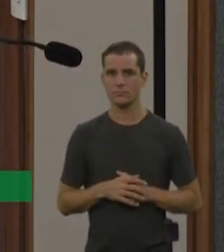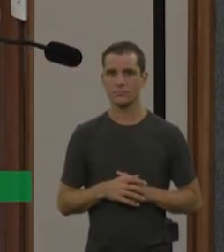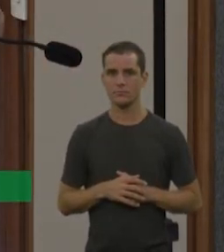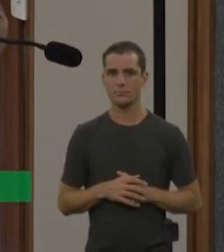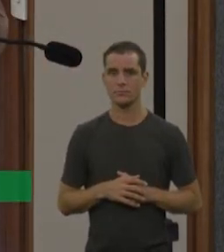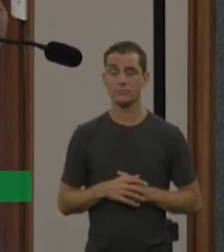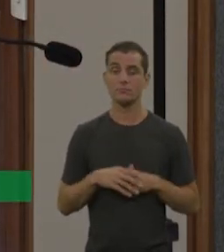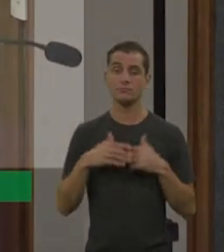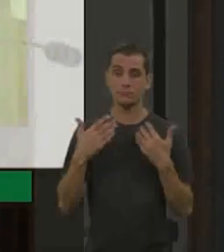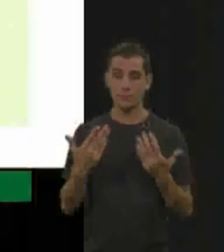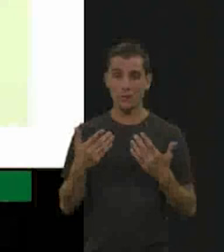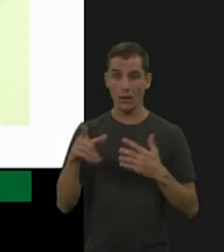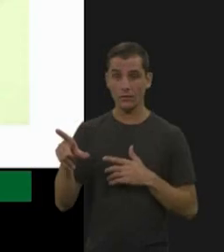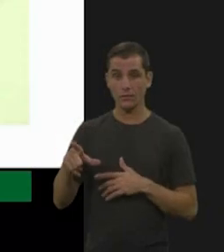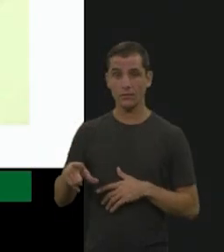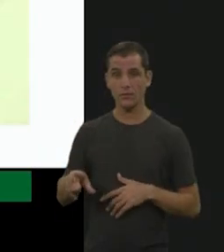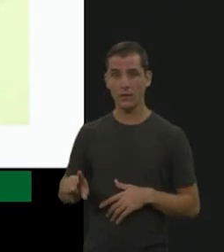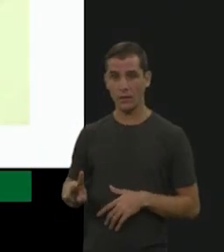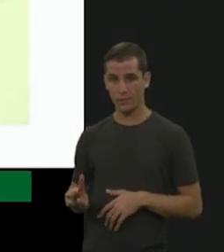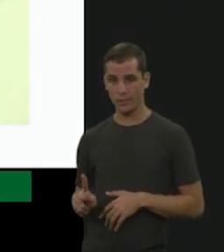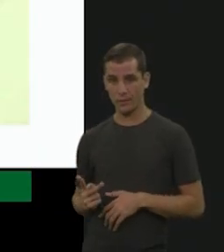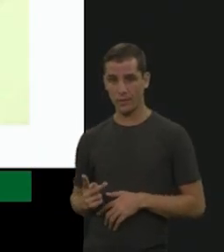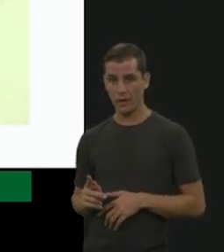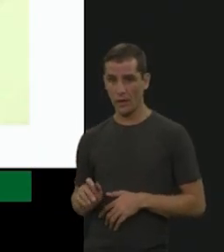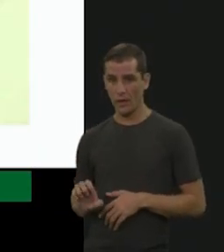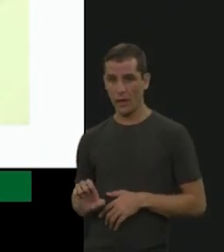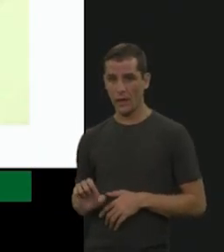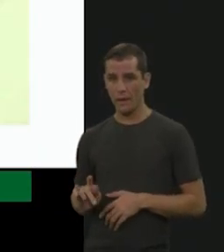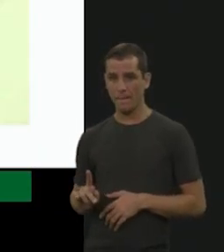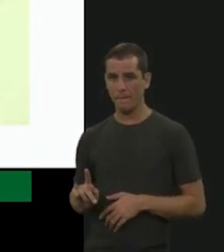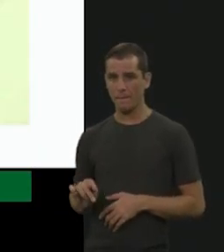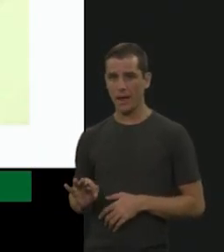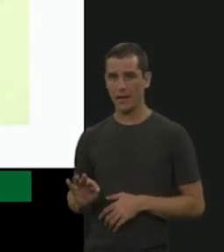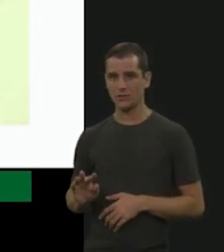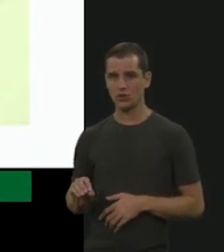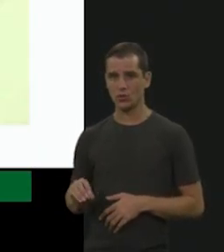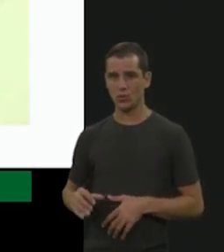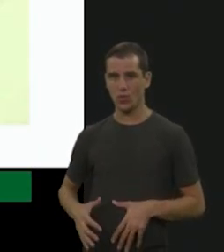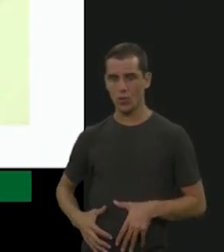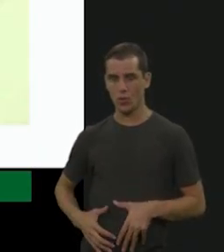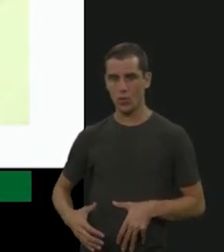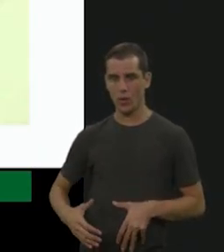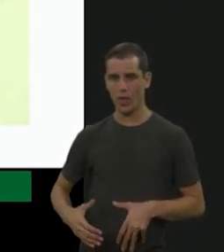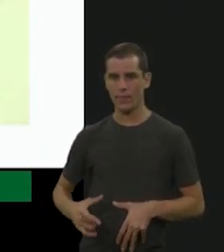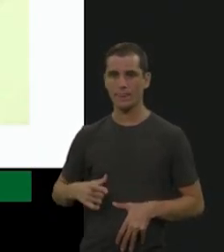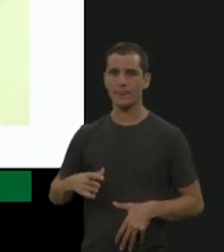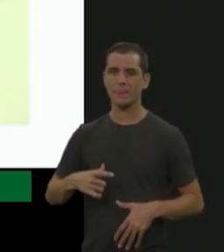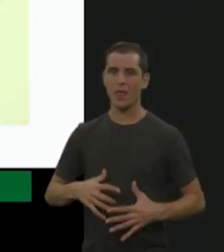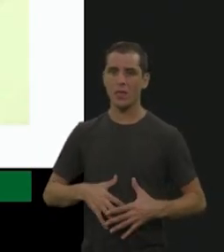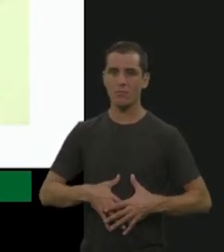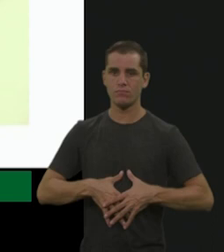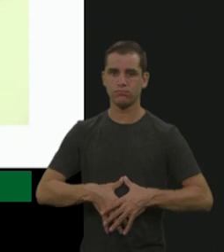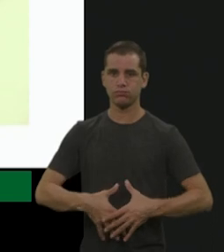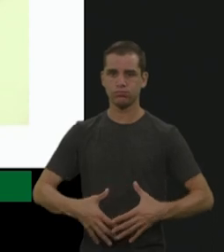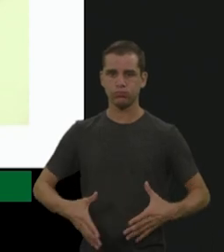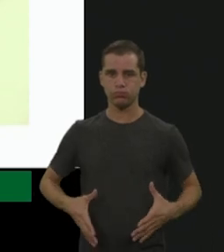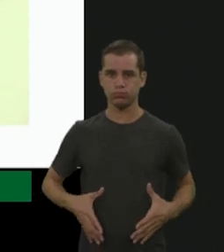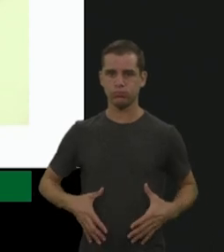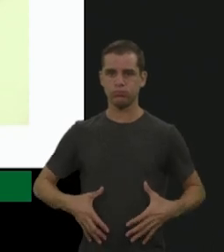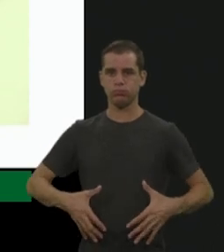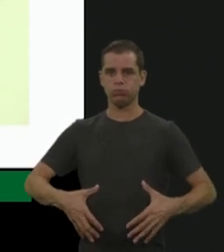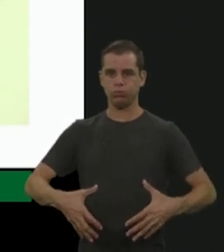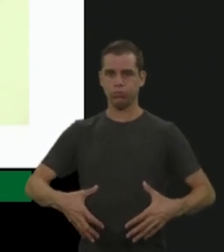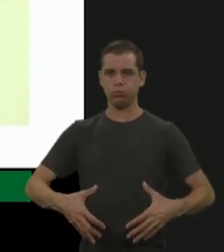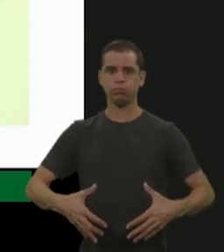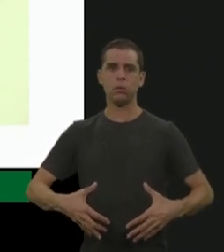Bom, de acometimento hepático, então, esplênico, né? A gente vê, então, aqui, ó, barriguinha aumentada. Se a gente biopsiar esse fígado, a gente vê essas células de depósito,